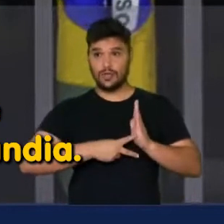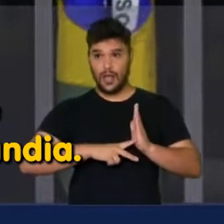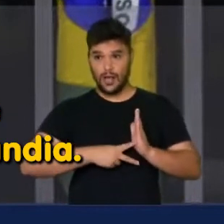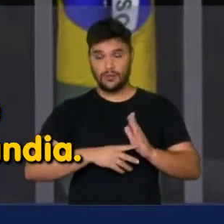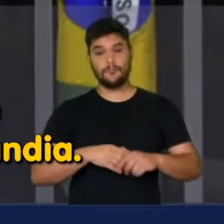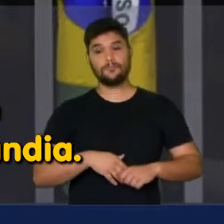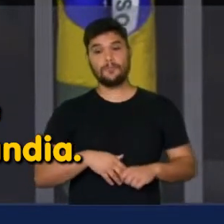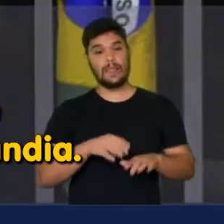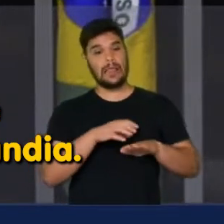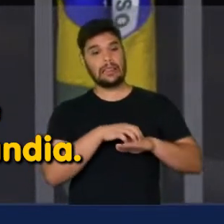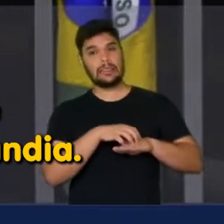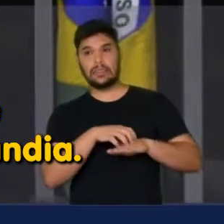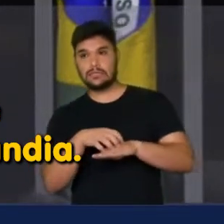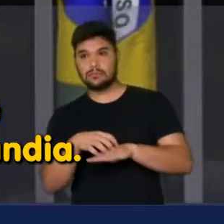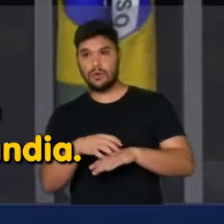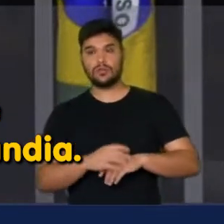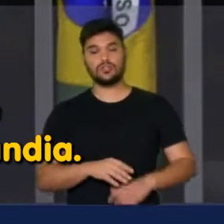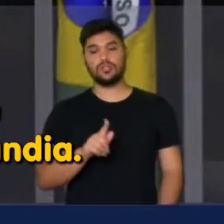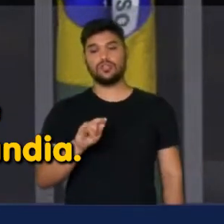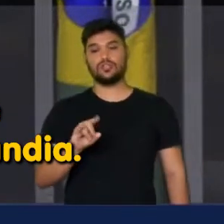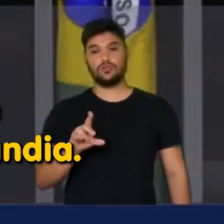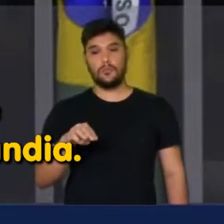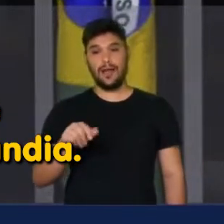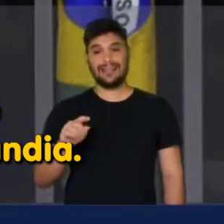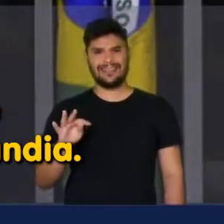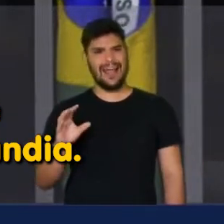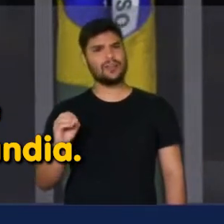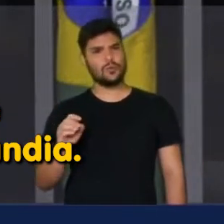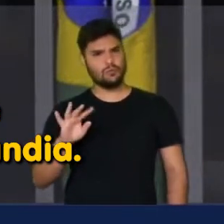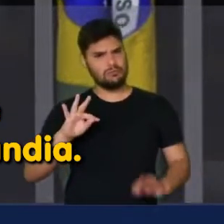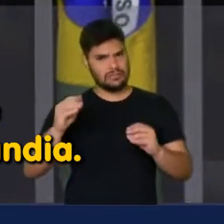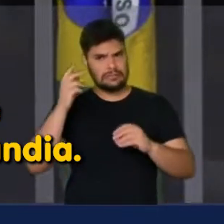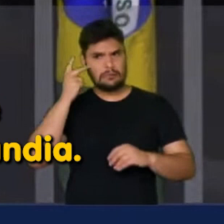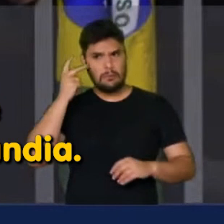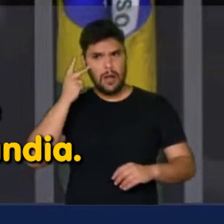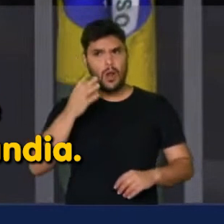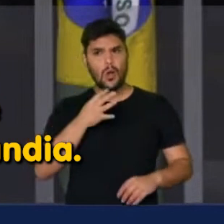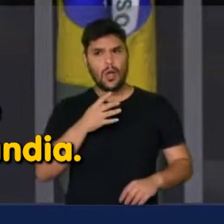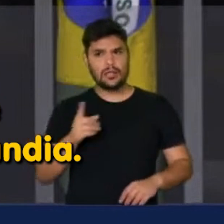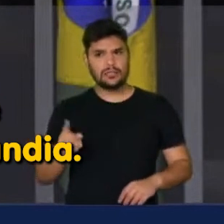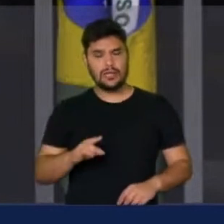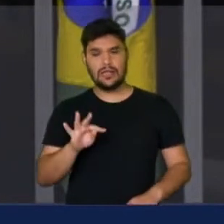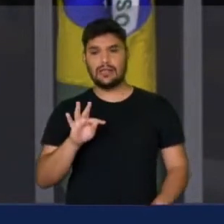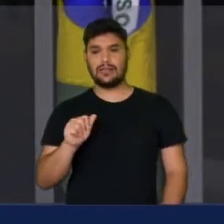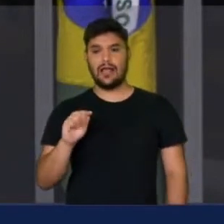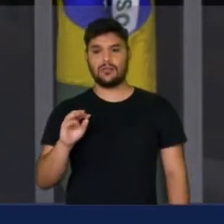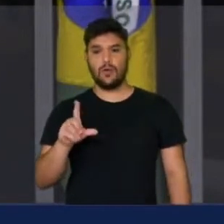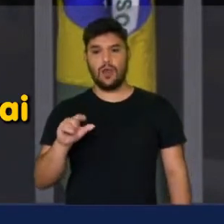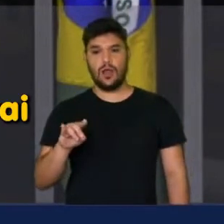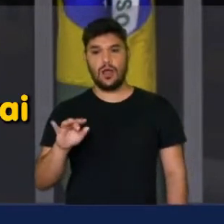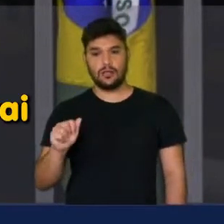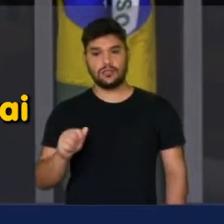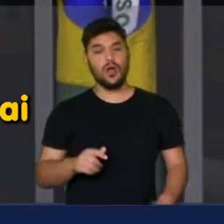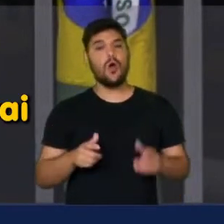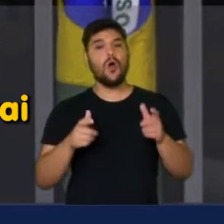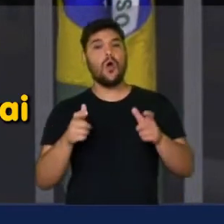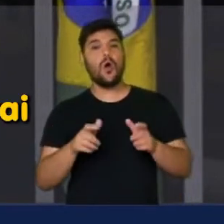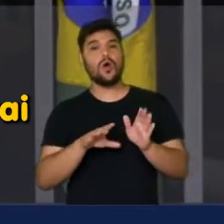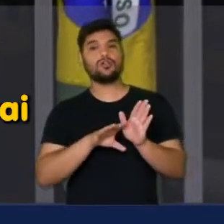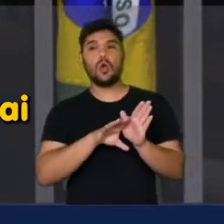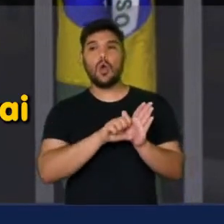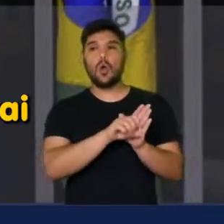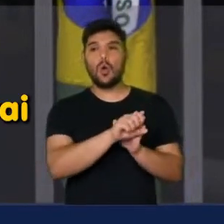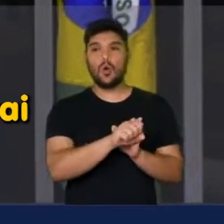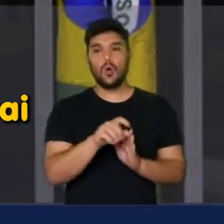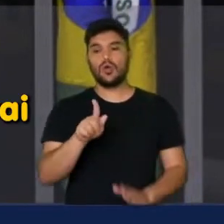Transportes, Gilmar Tato, todo mundo de São Paulo conhece. Né? Aonde que fica a Tatolândia? Joga no Google, Gilmar Tato. Você vai ver o